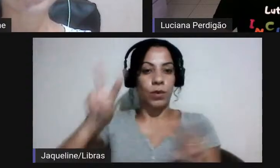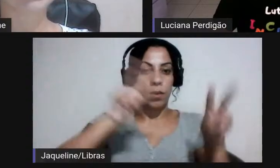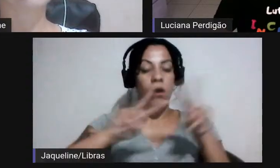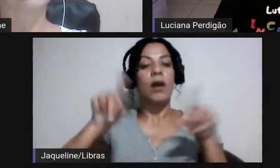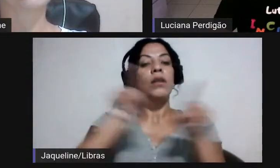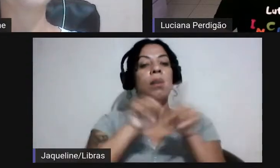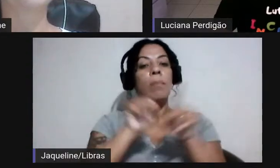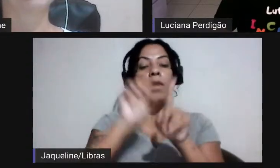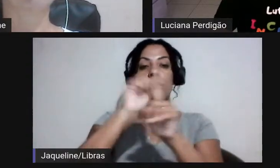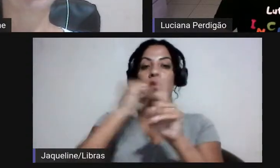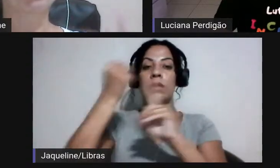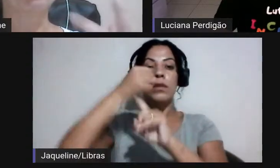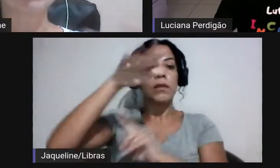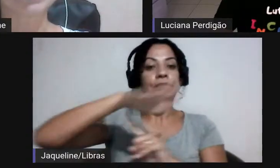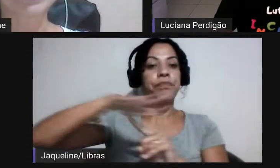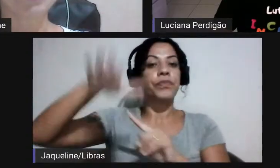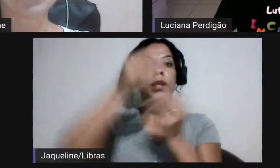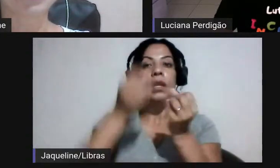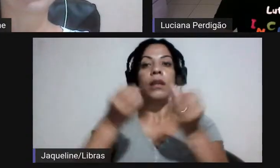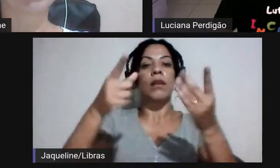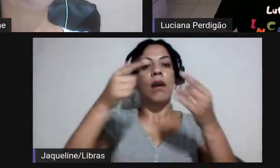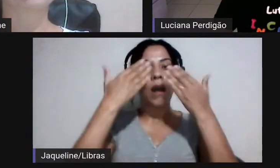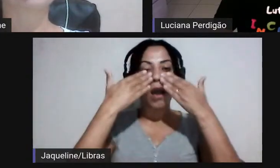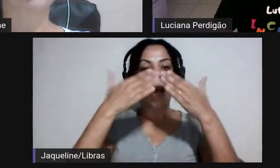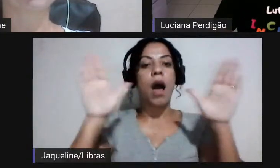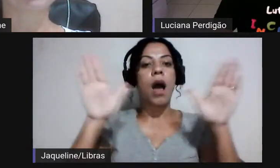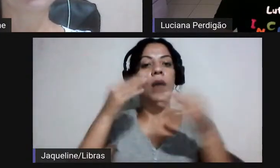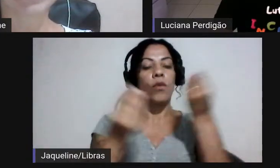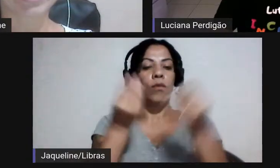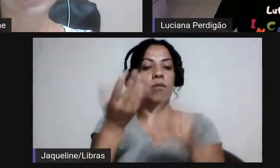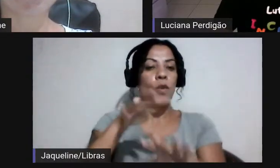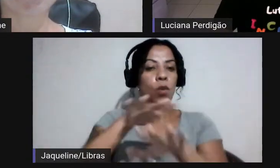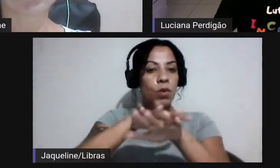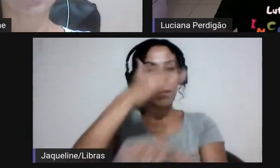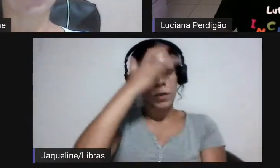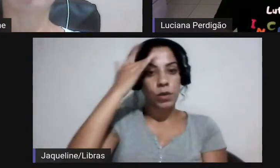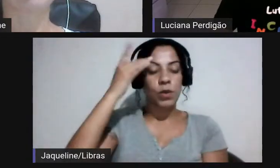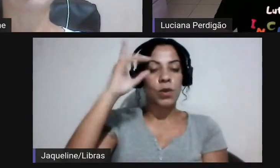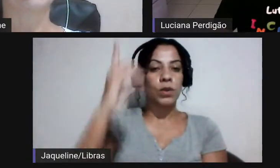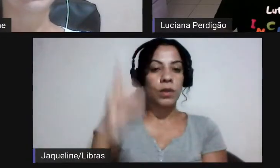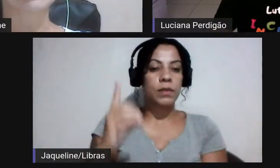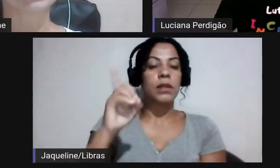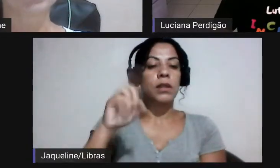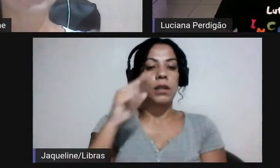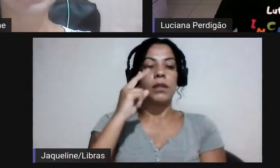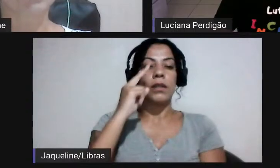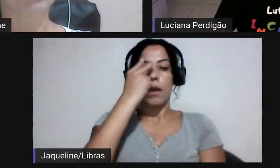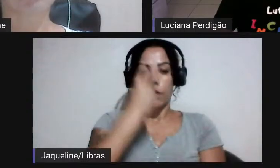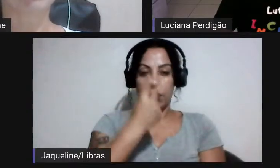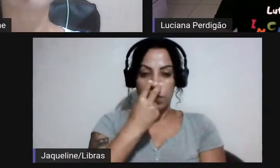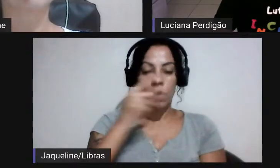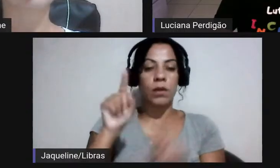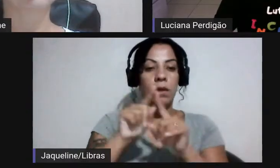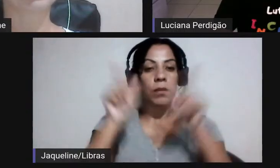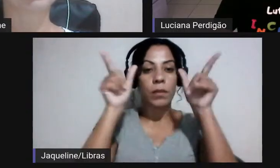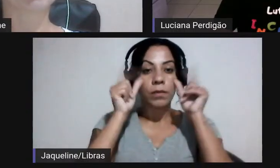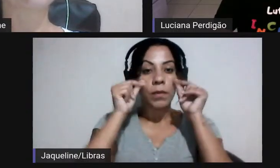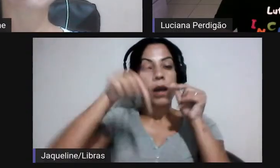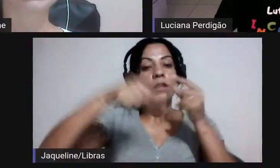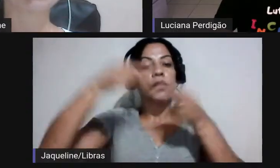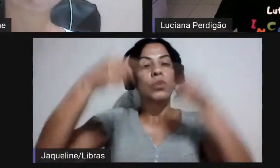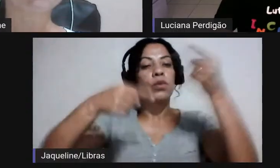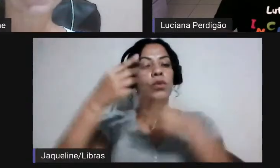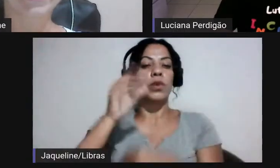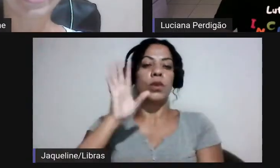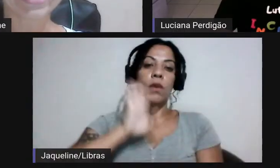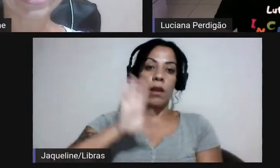olhos da sociedade para a inclusão da pessoa com deficiência visual, né, e essa discussão tão bacana que nós